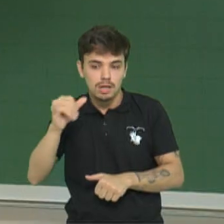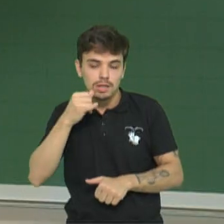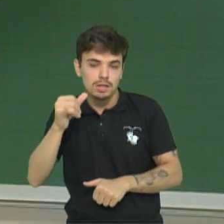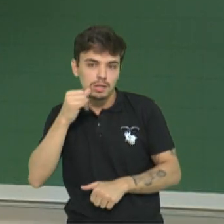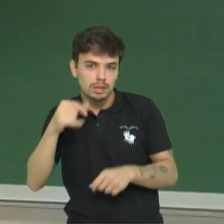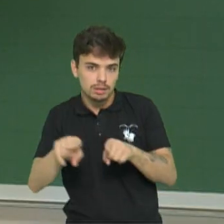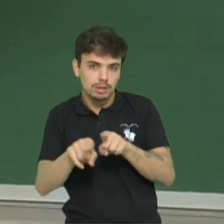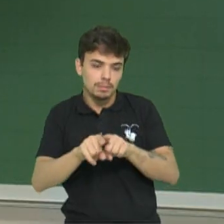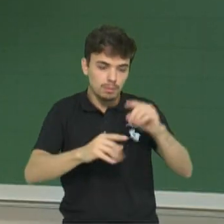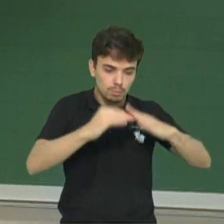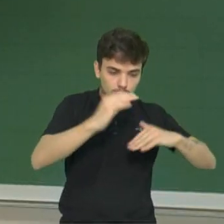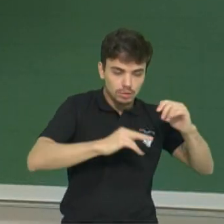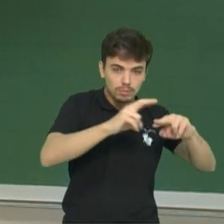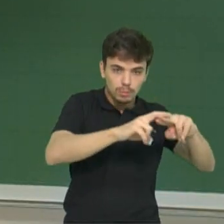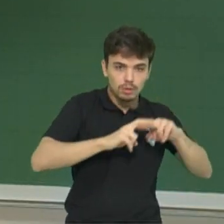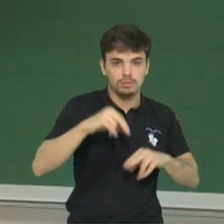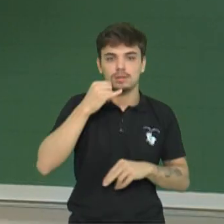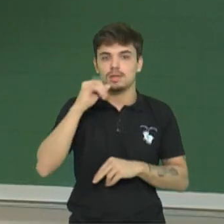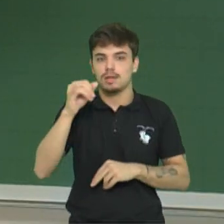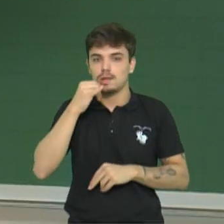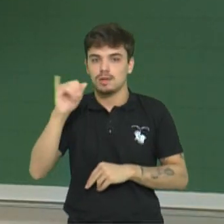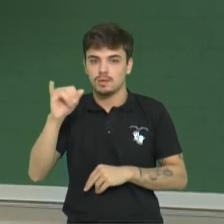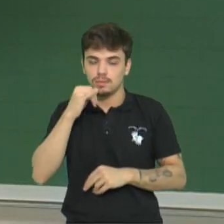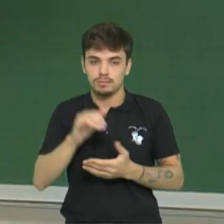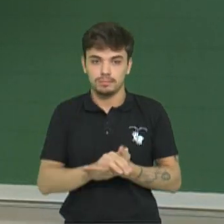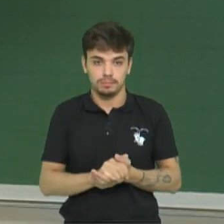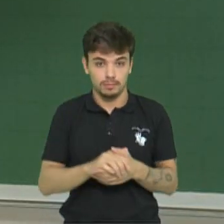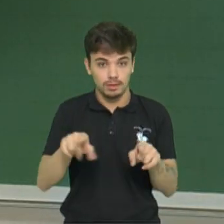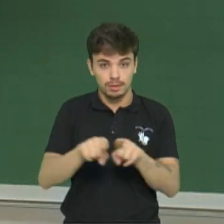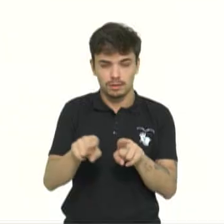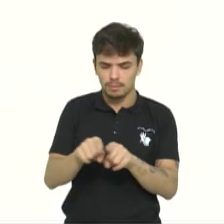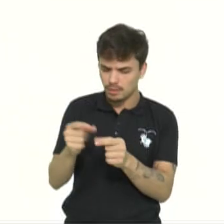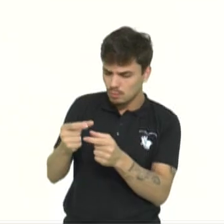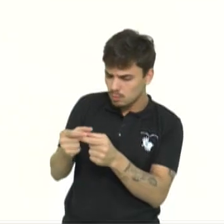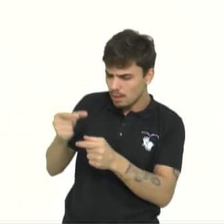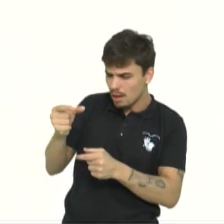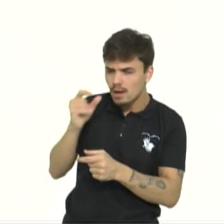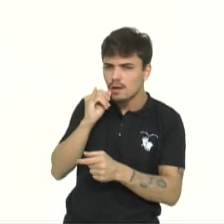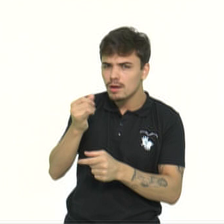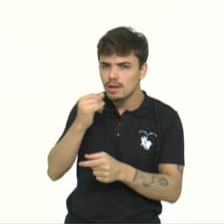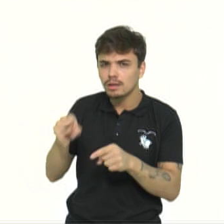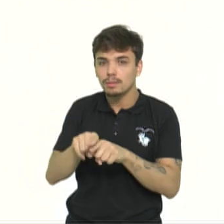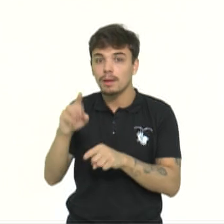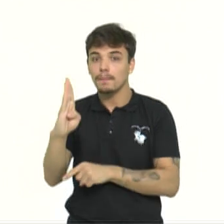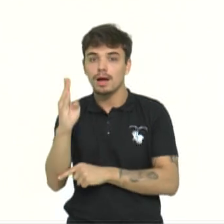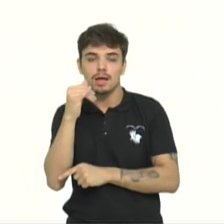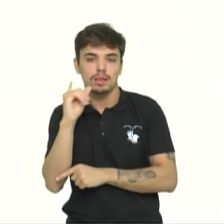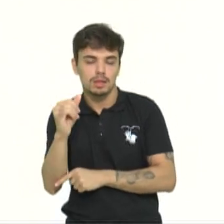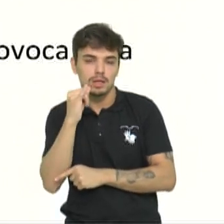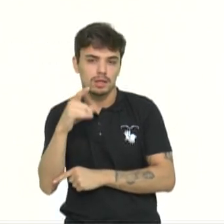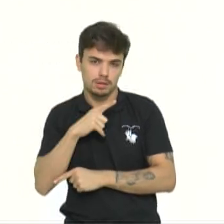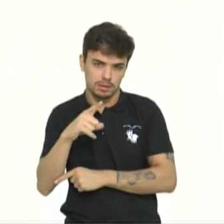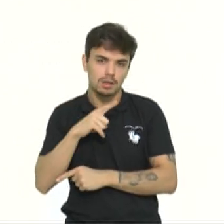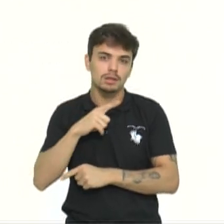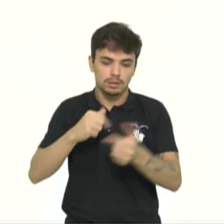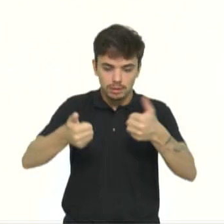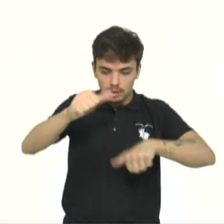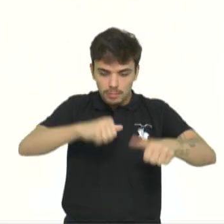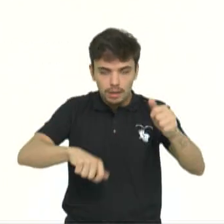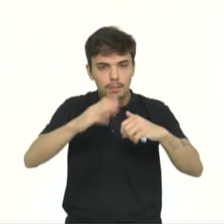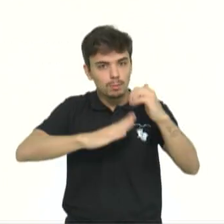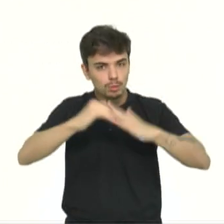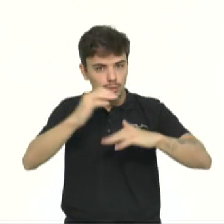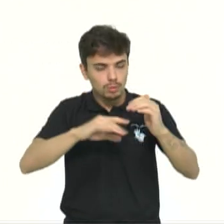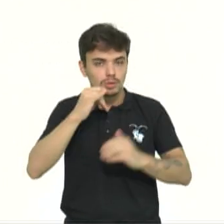pela corrente elétrica. Nas pilhas e baterias, ocorrem reações químicas que produzem corrente elétrica.